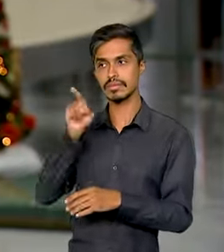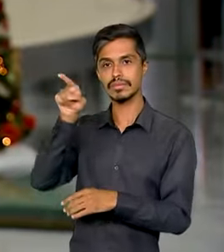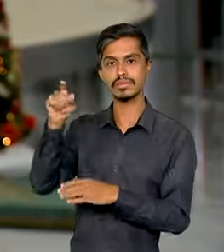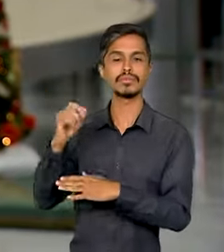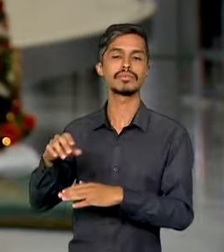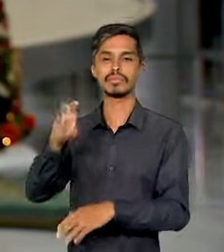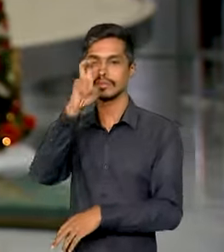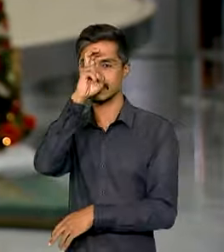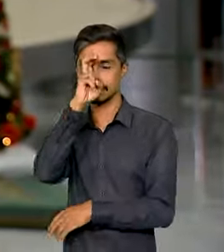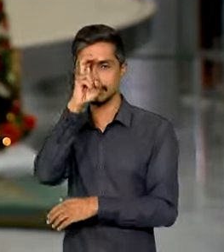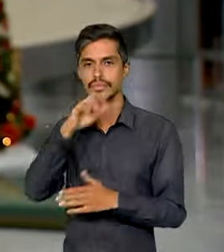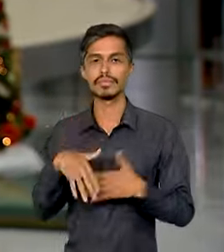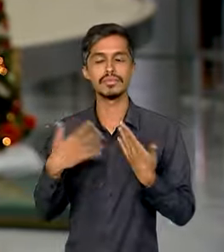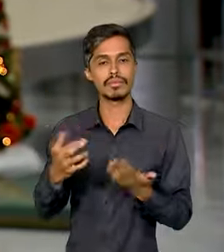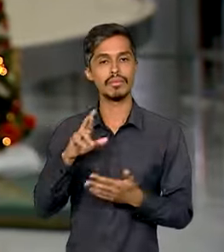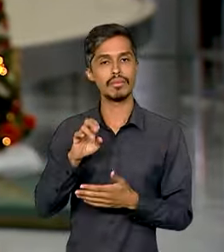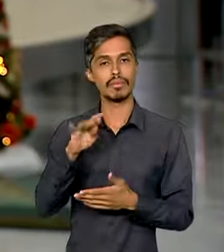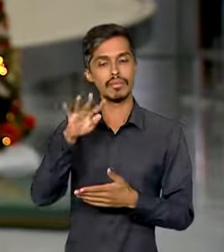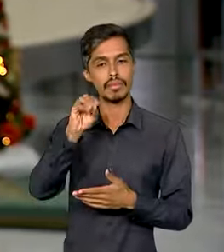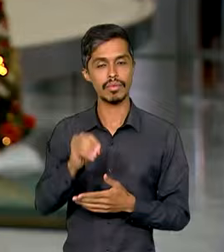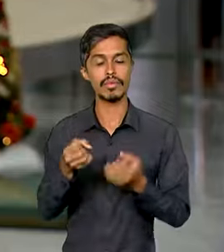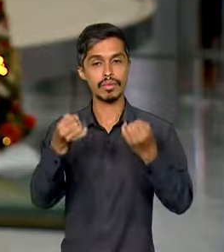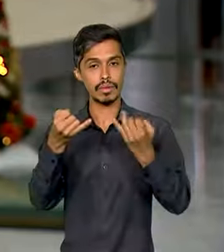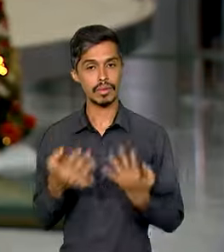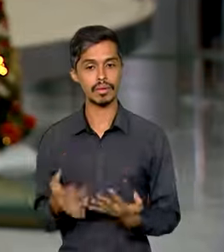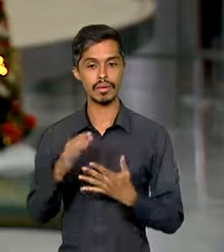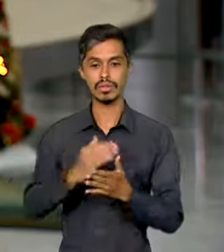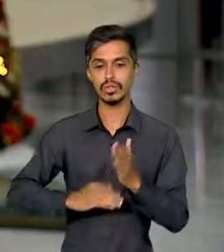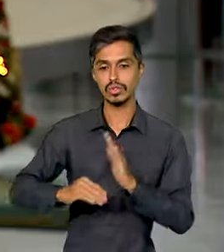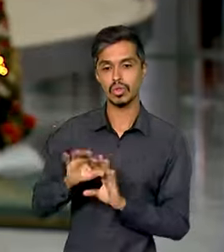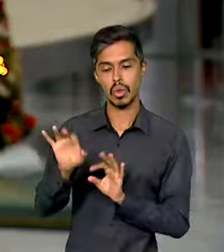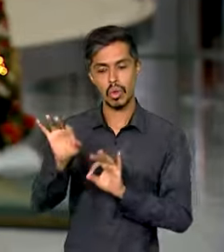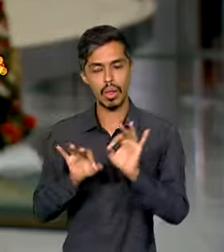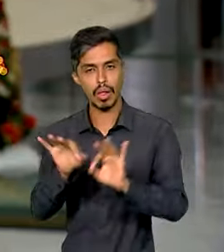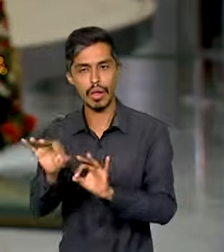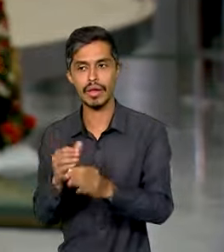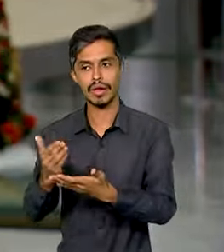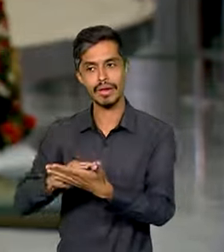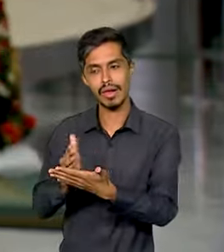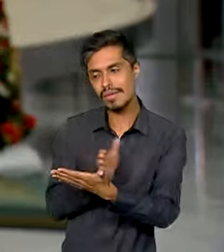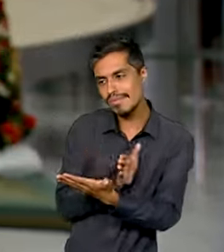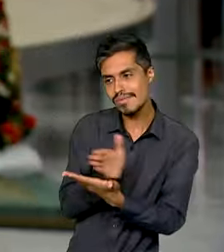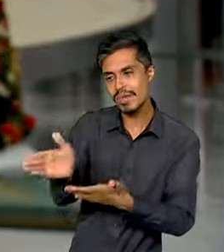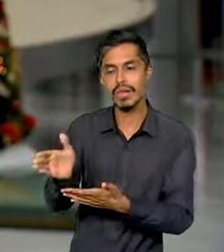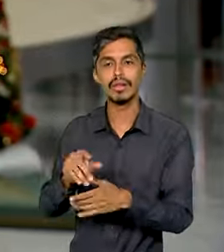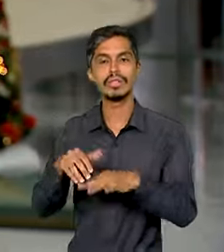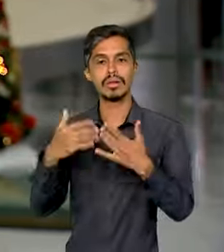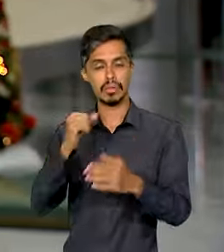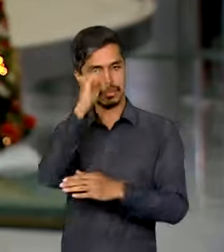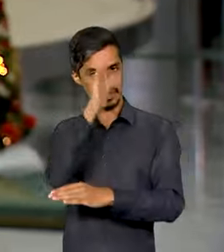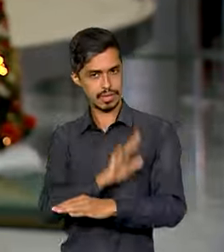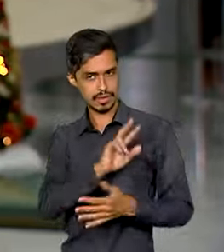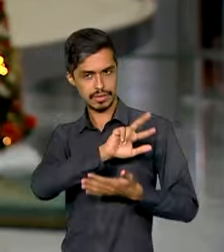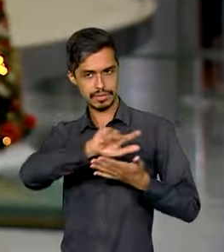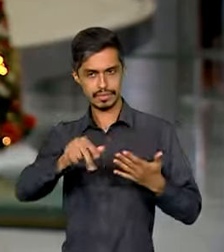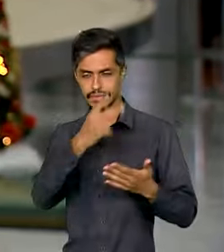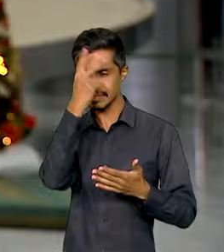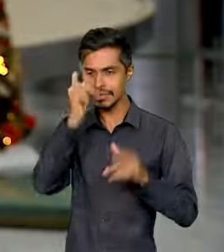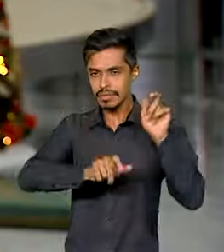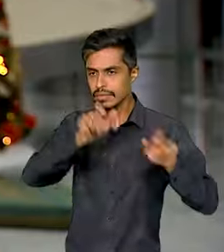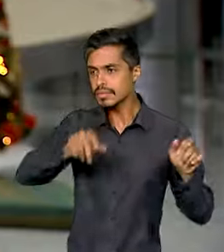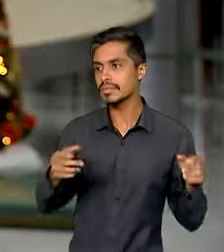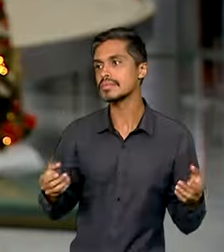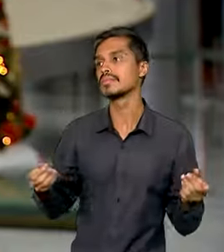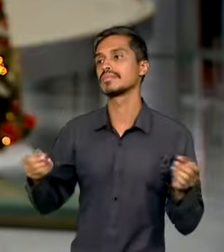olha, como o Roberto falou, né, após toda essa logística de atravessar a fronteira, os brasileiros e os repatriados